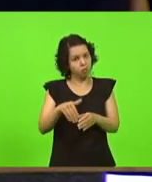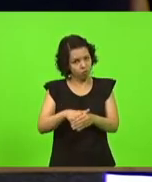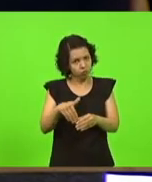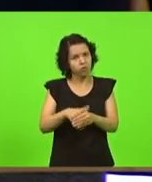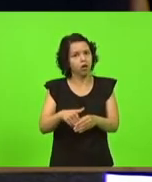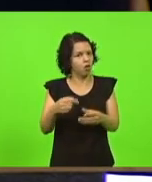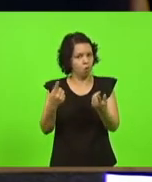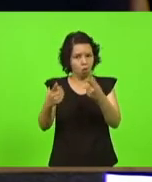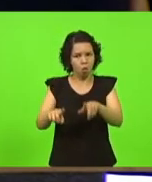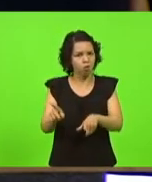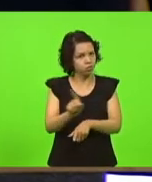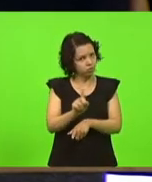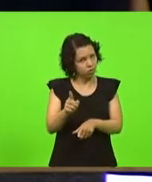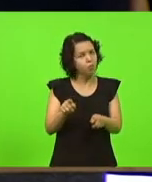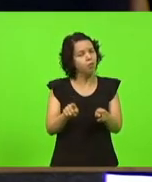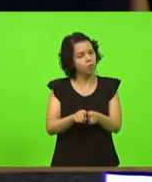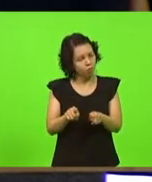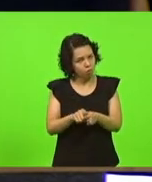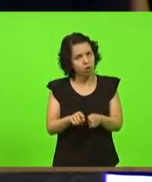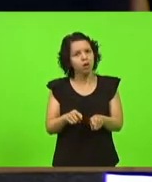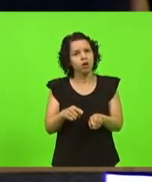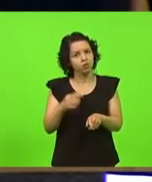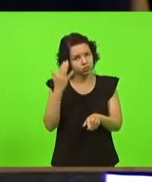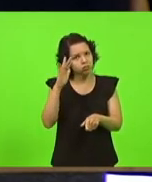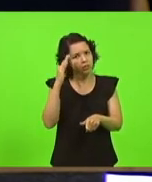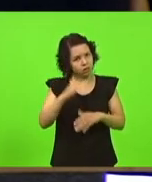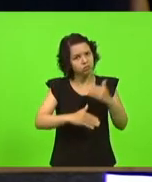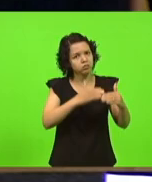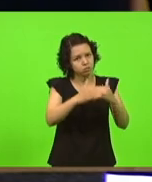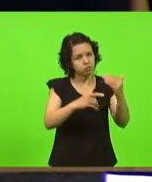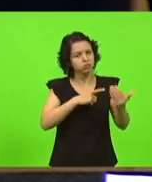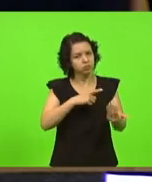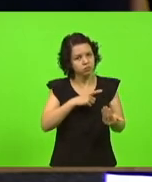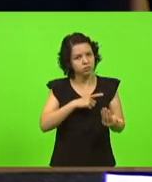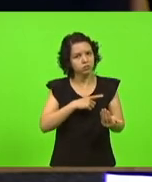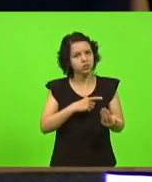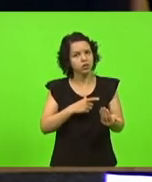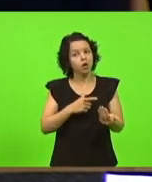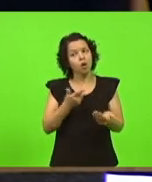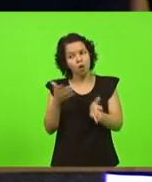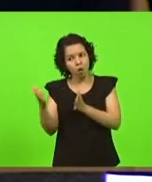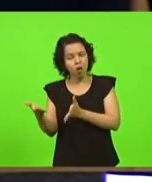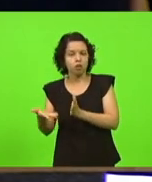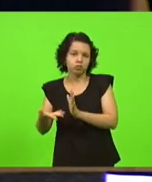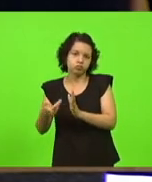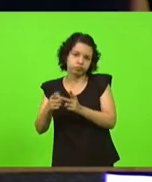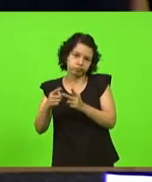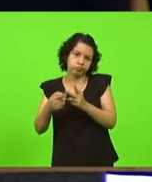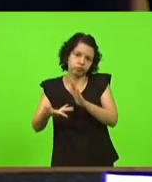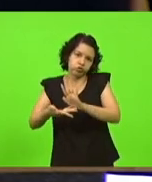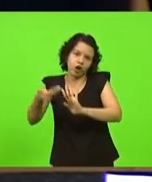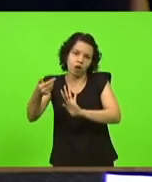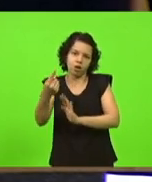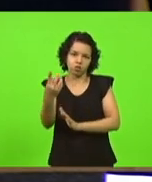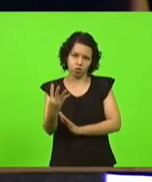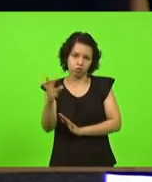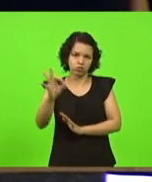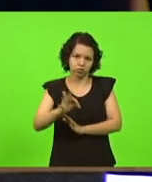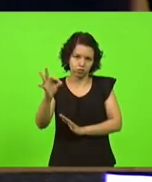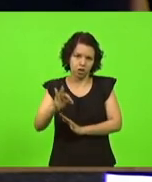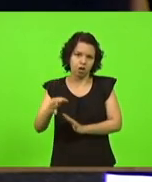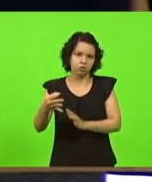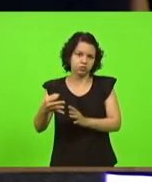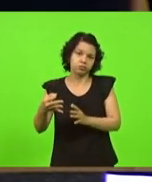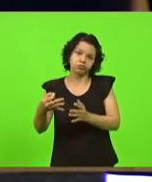que tem alguns avanços. Eu tenho outro lado também, que foi retirado 14%. Foi retirado. É uma injustiça? Claro